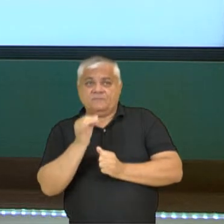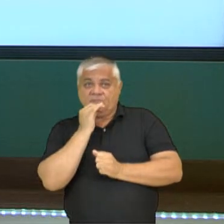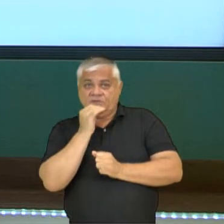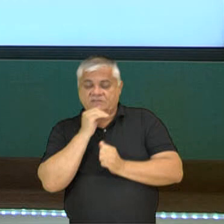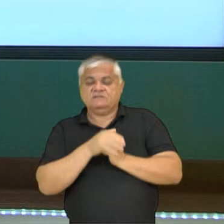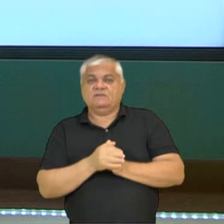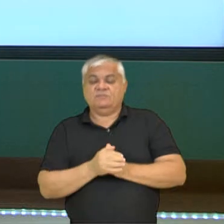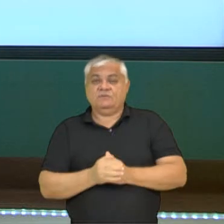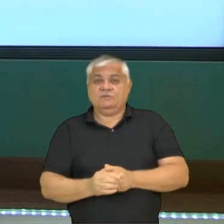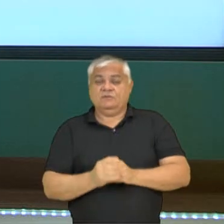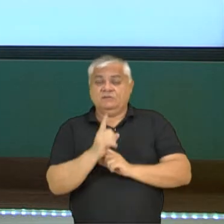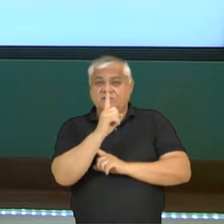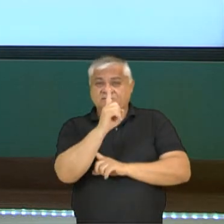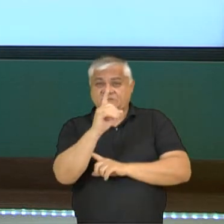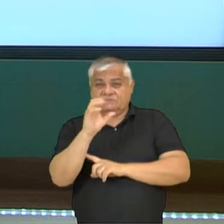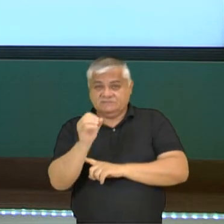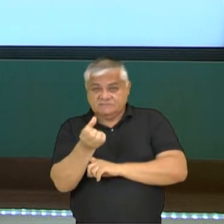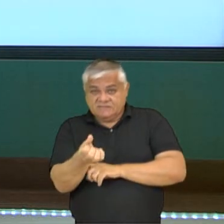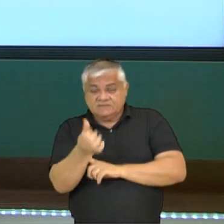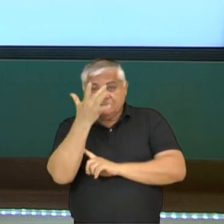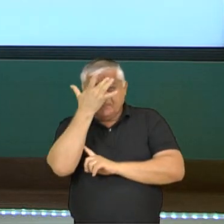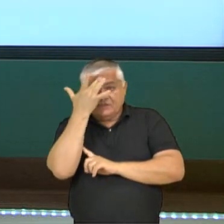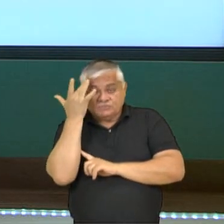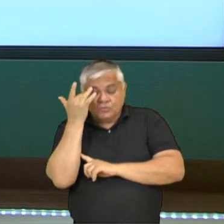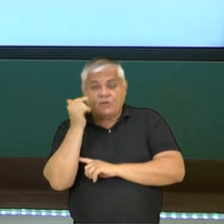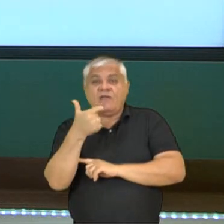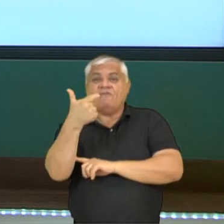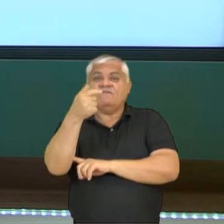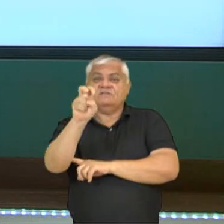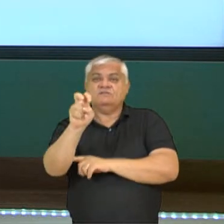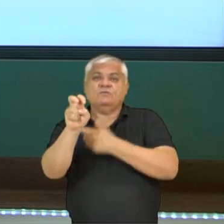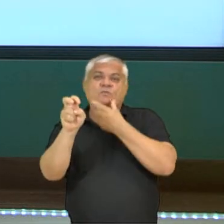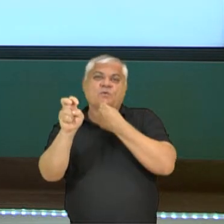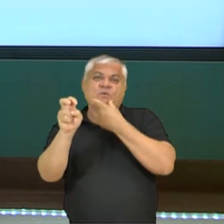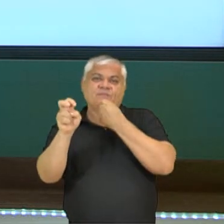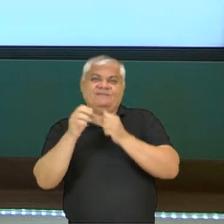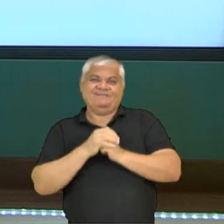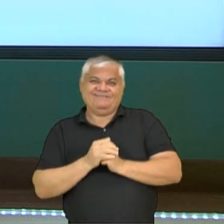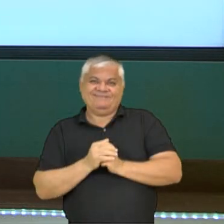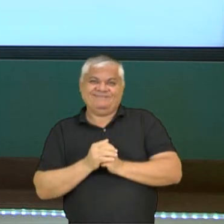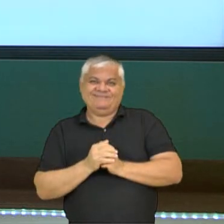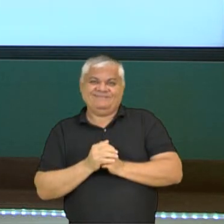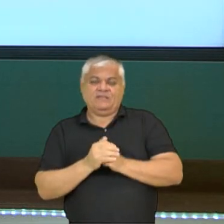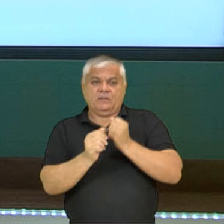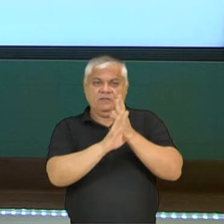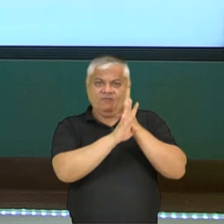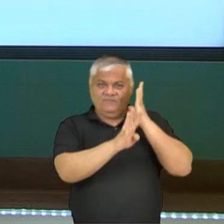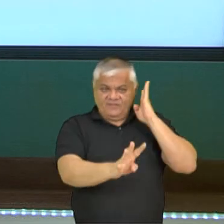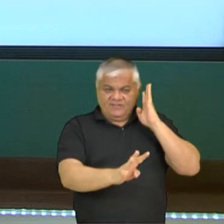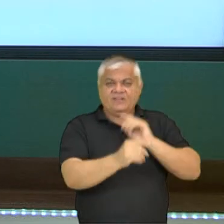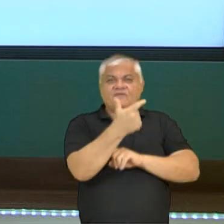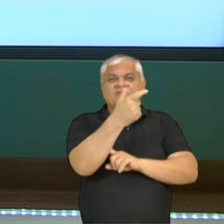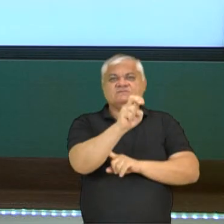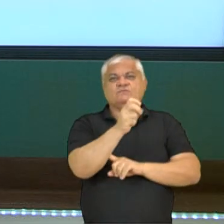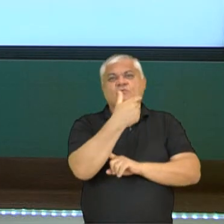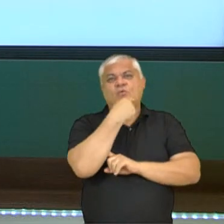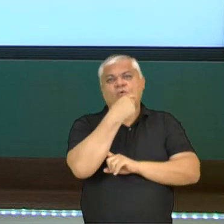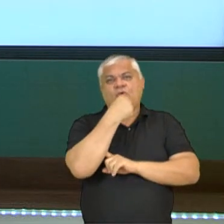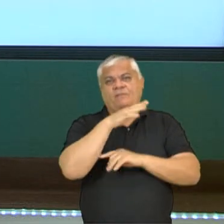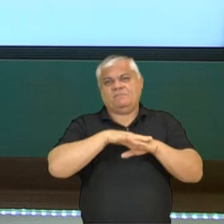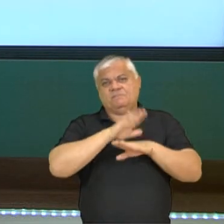cada 106 pessoas, 25 são homens que esperavam por um leito de